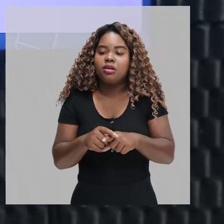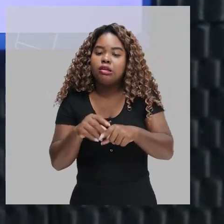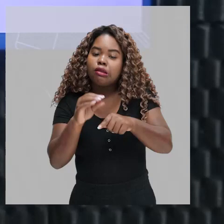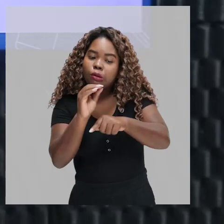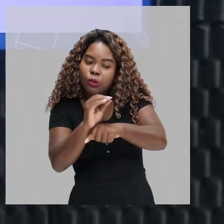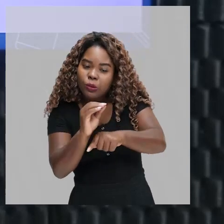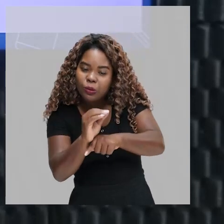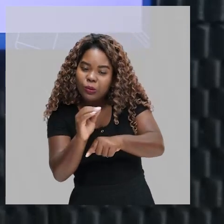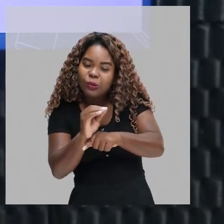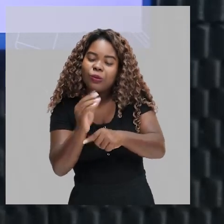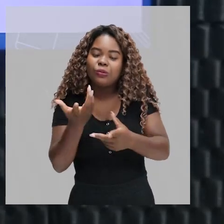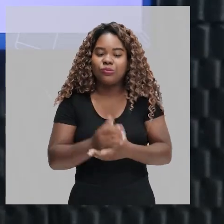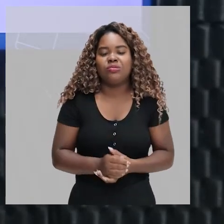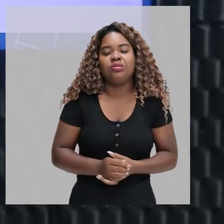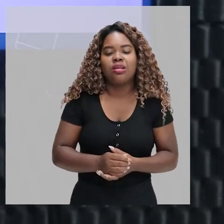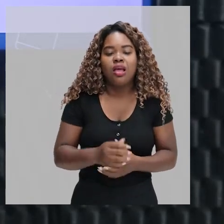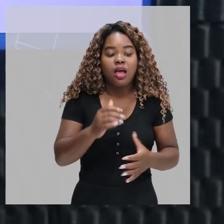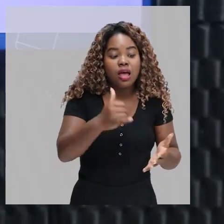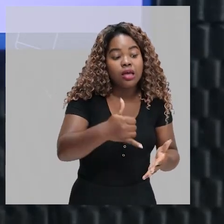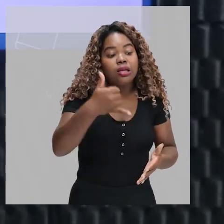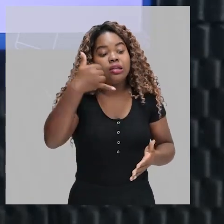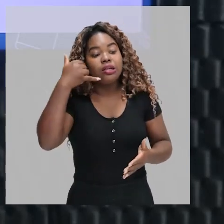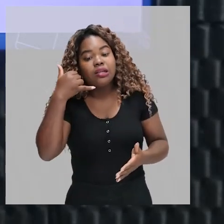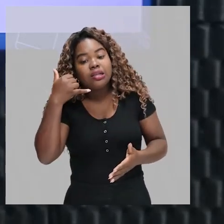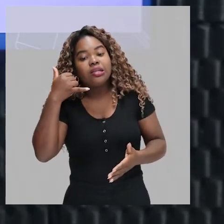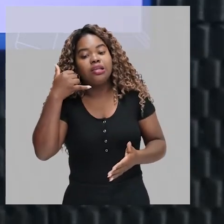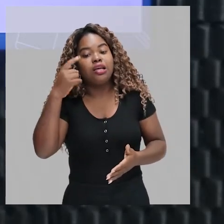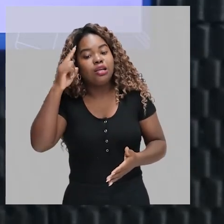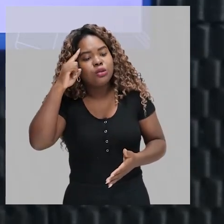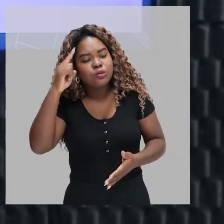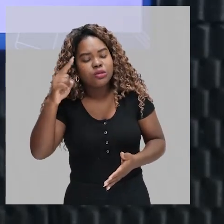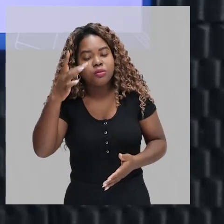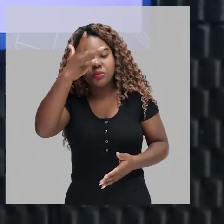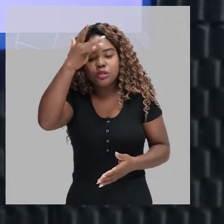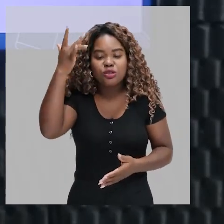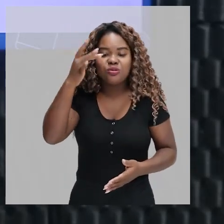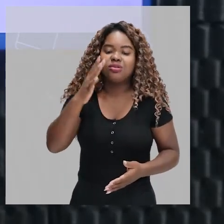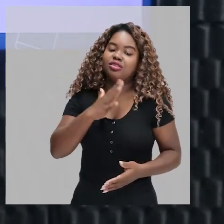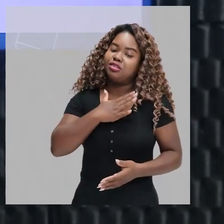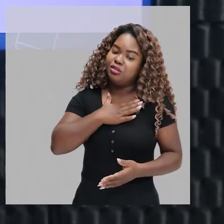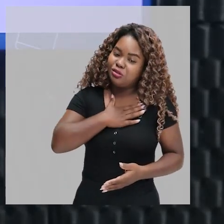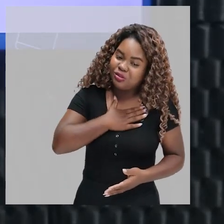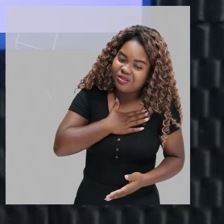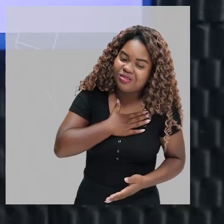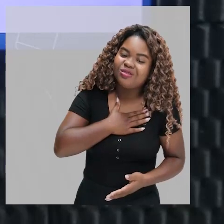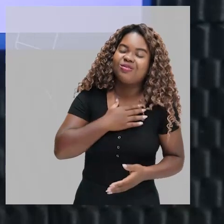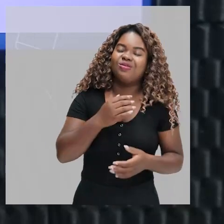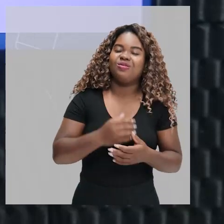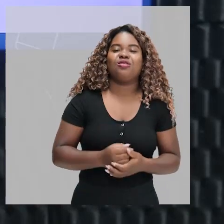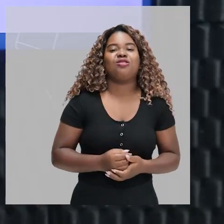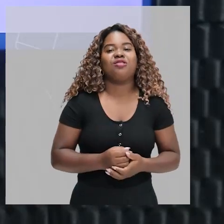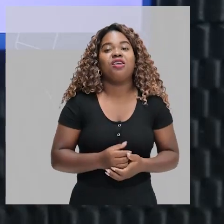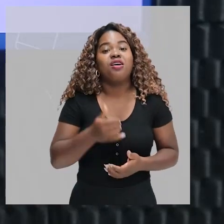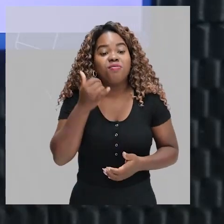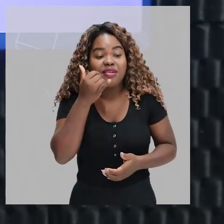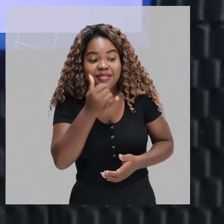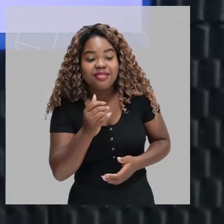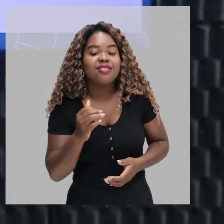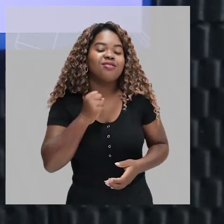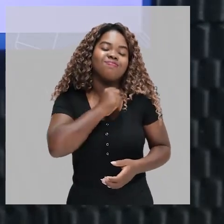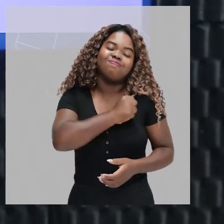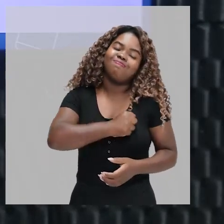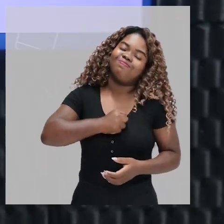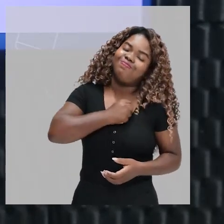como se diz é ligar no meio do dia para pessoa que você gosta só para dizer que você está com saudade para dizer que você